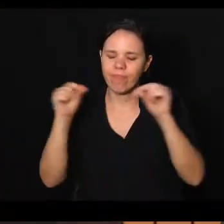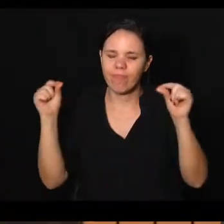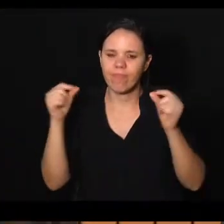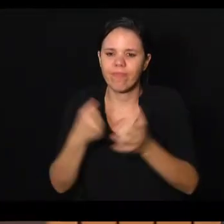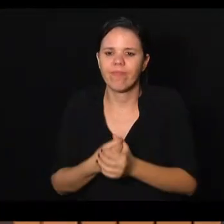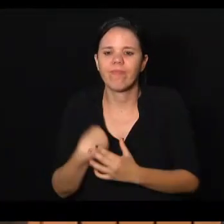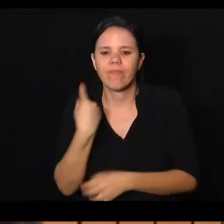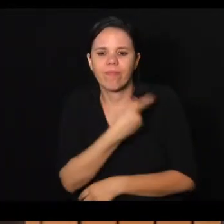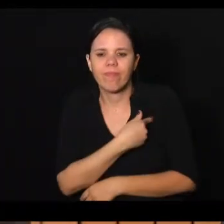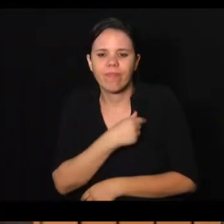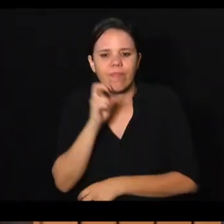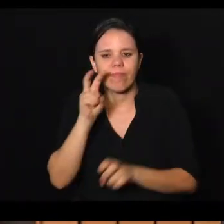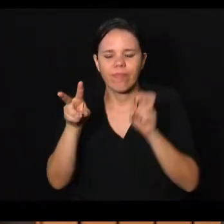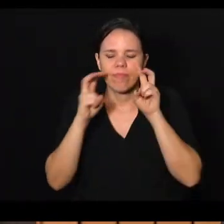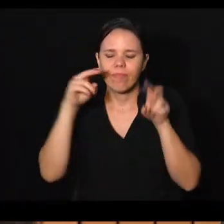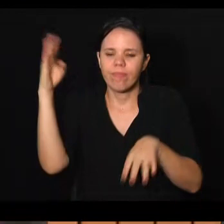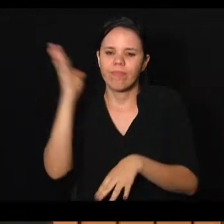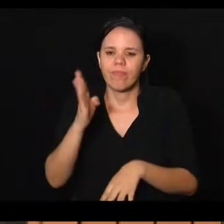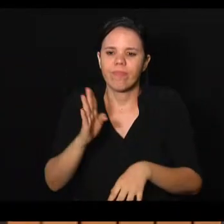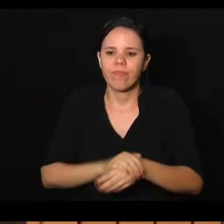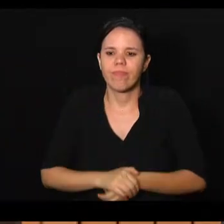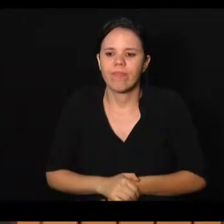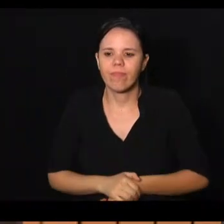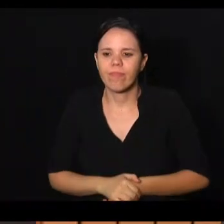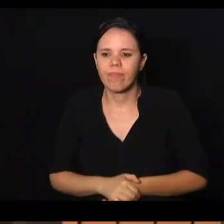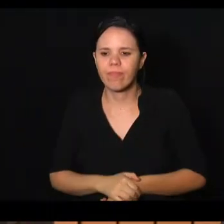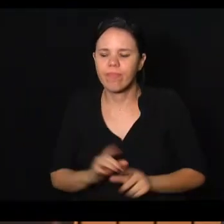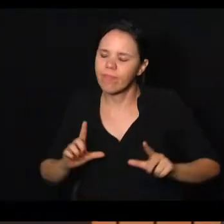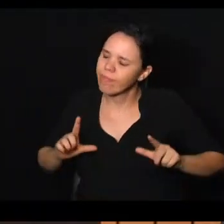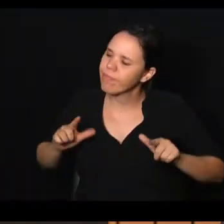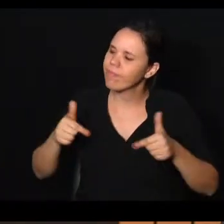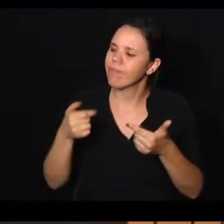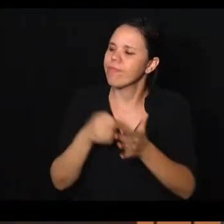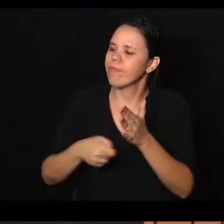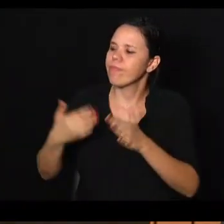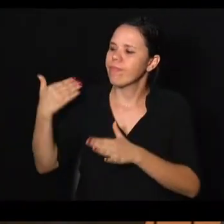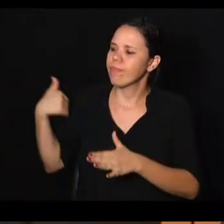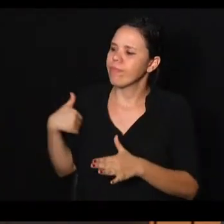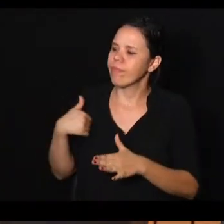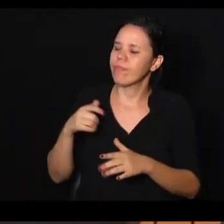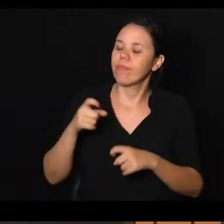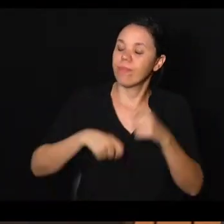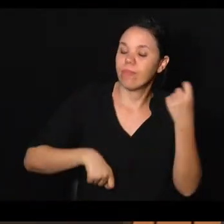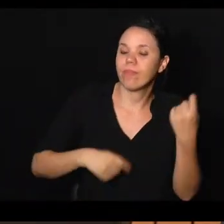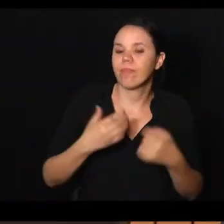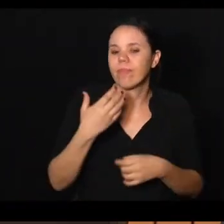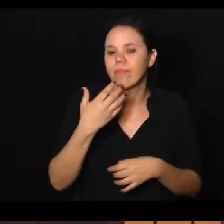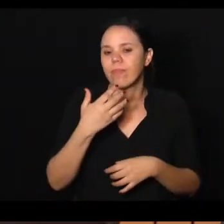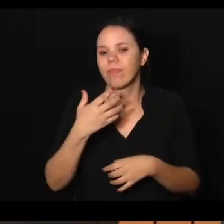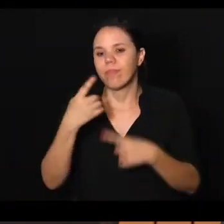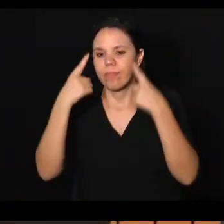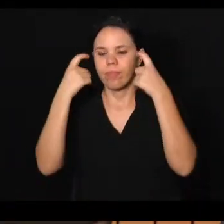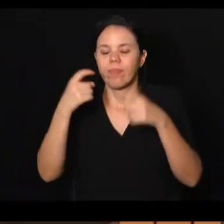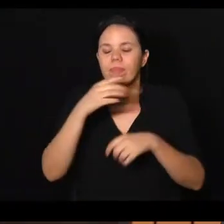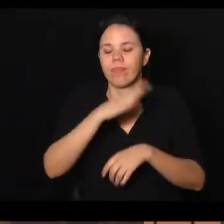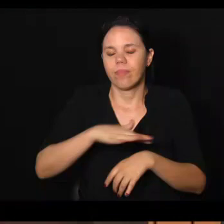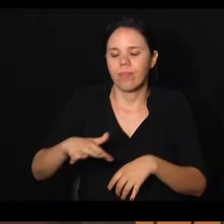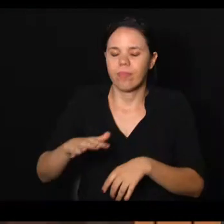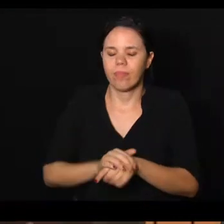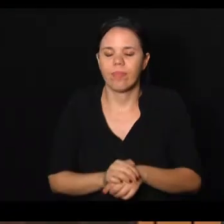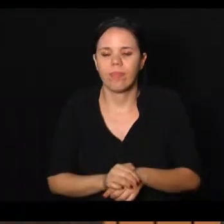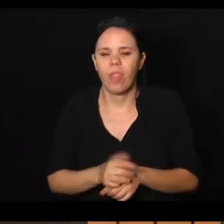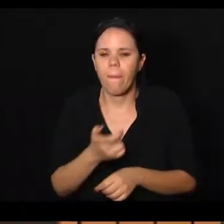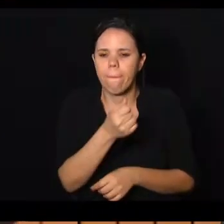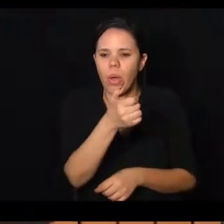o que a gente via no Brasil eram grandes enfrentamentos à exploração sexual de criança. E a gente via